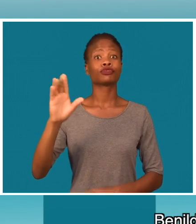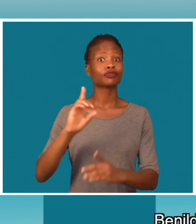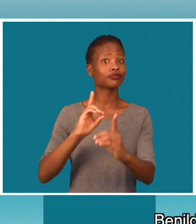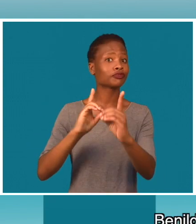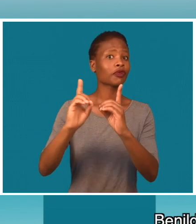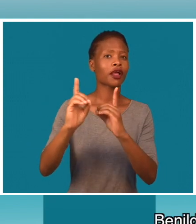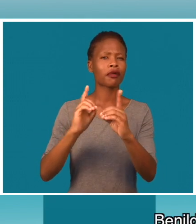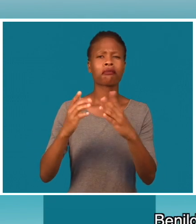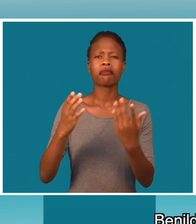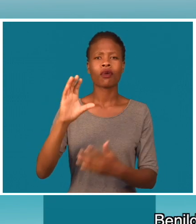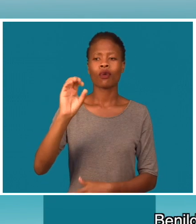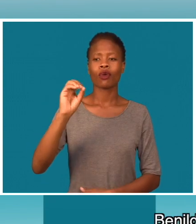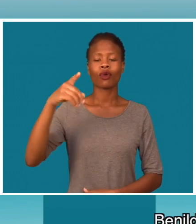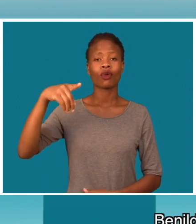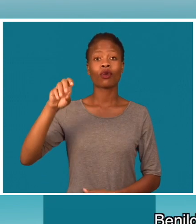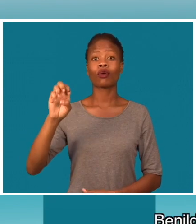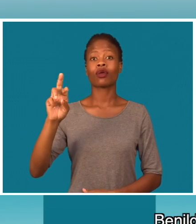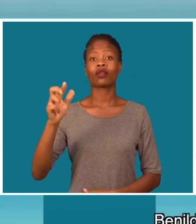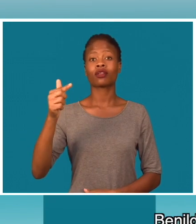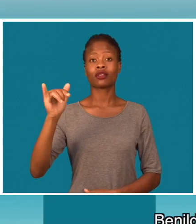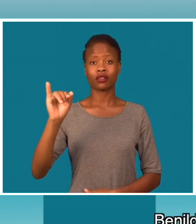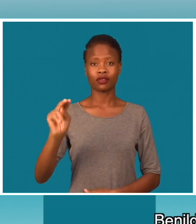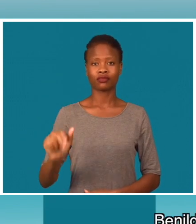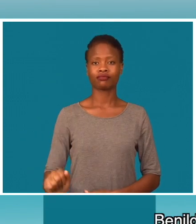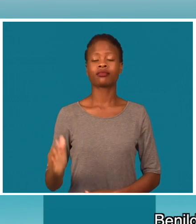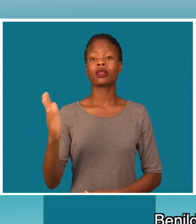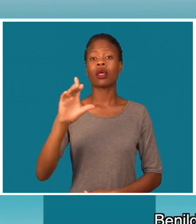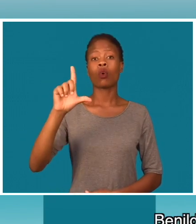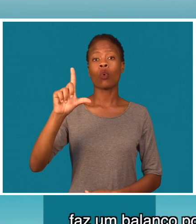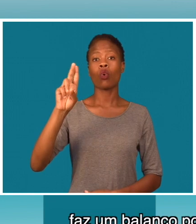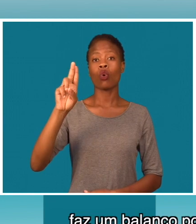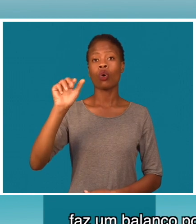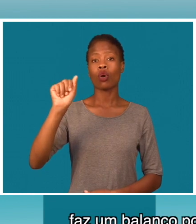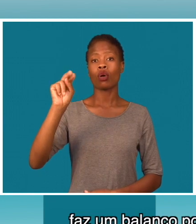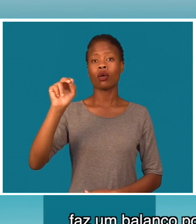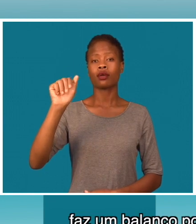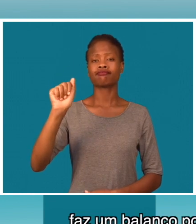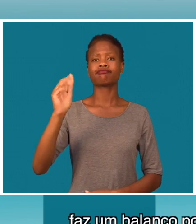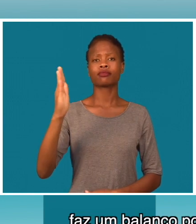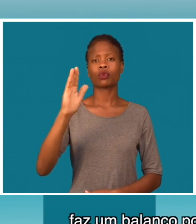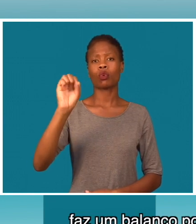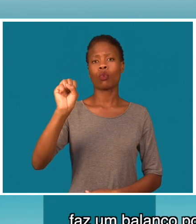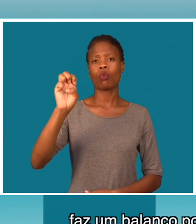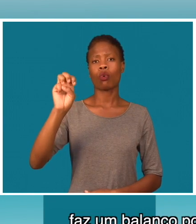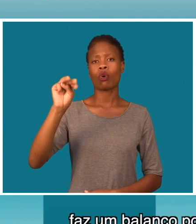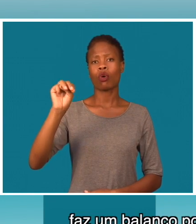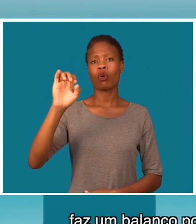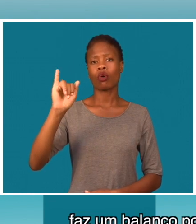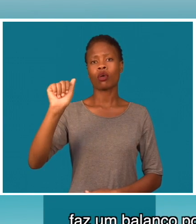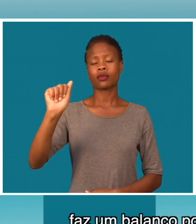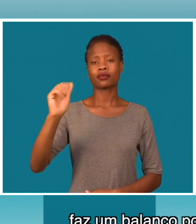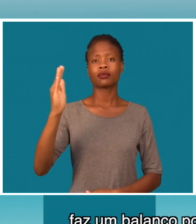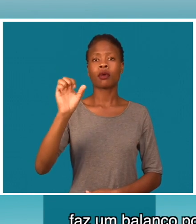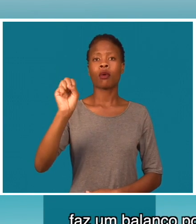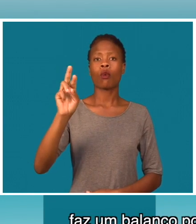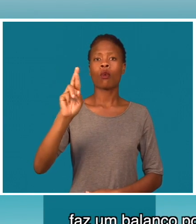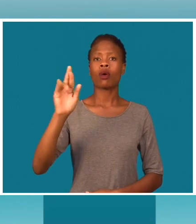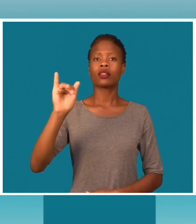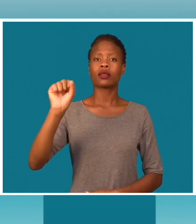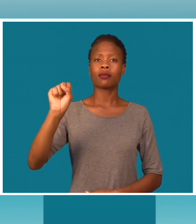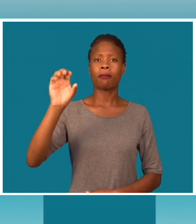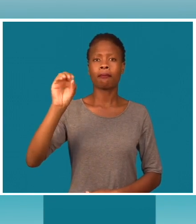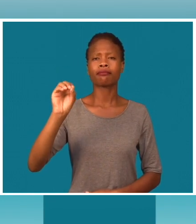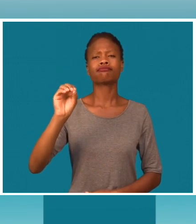Benilde Mourana, diretora da cooperativa Luana Semeia Sorrisos, faz um balanço positivo do evento e deixa um